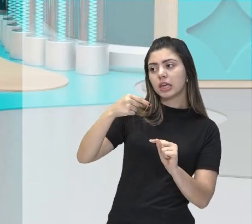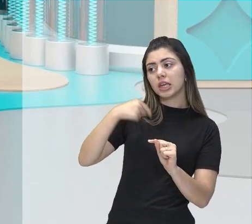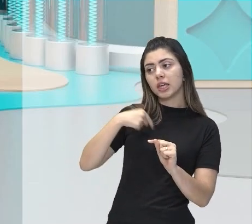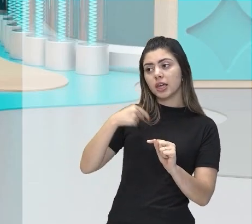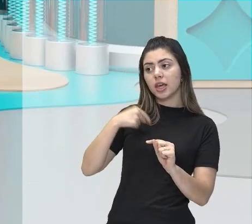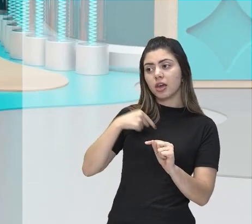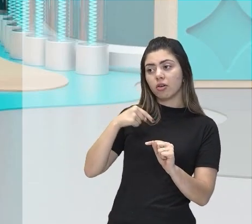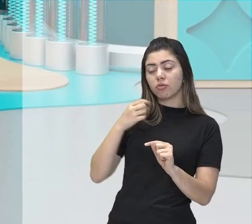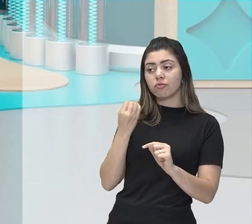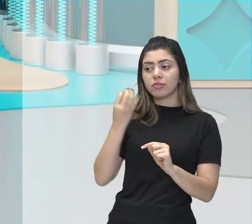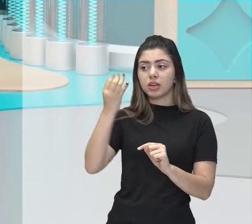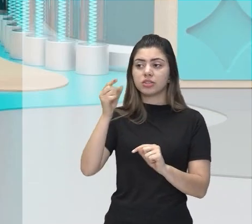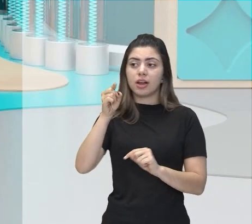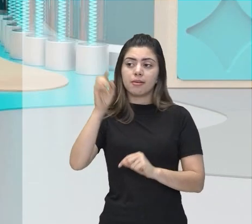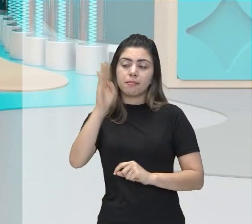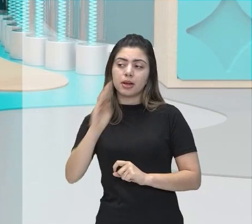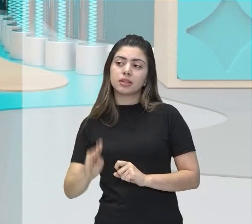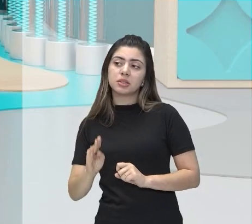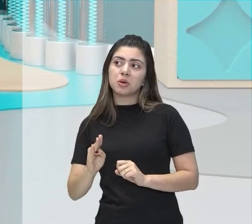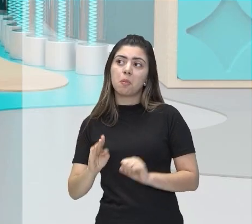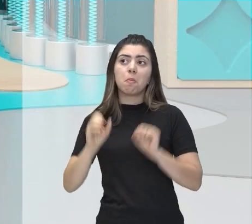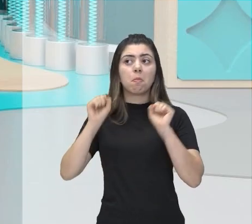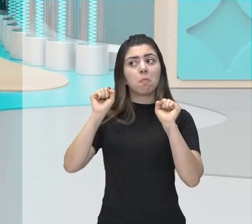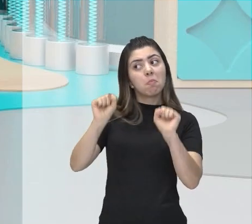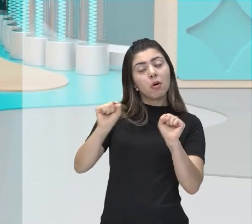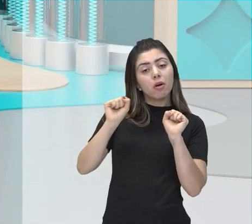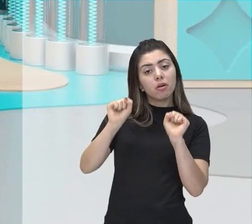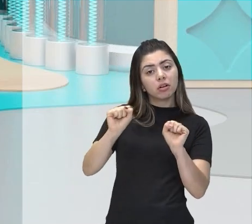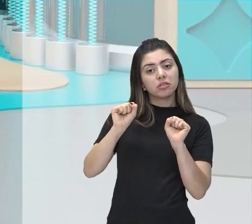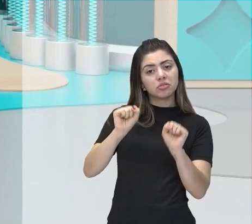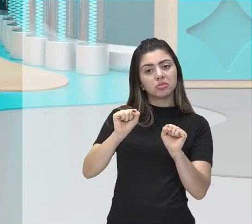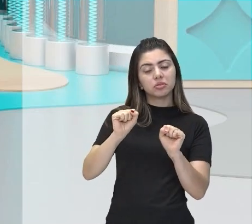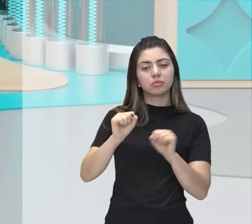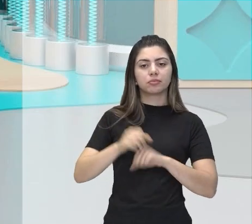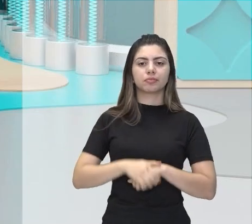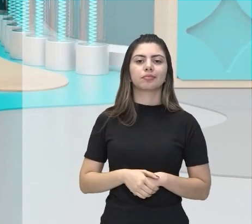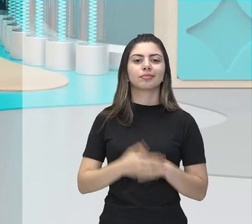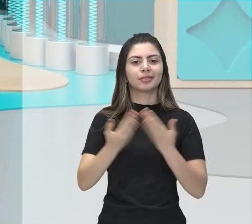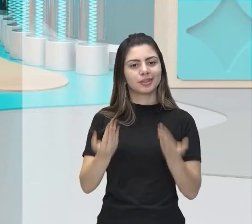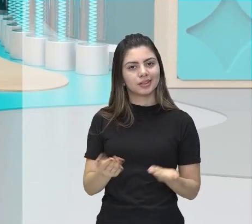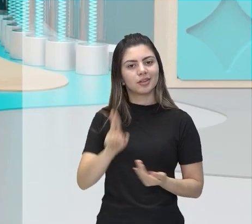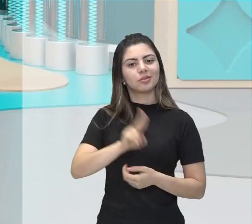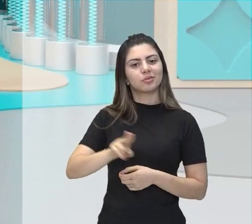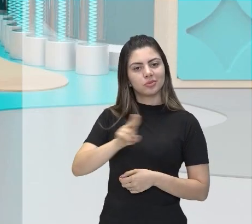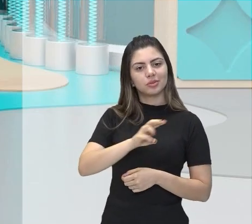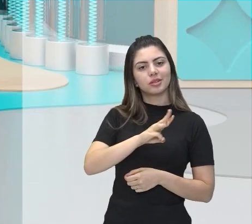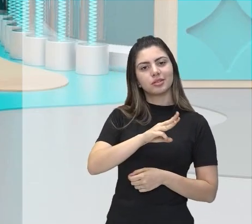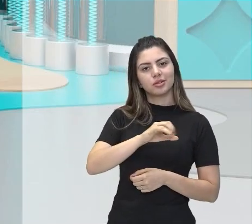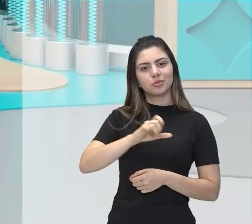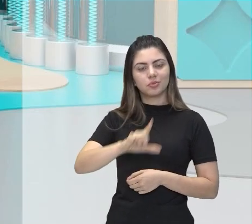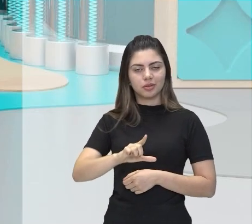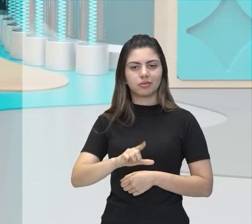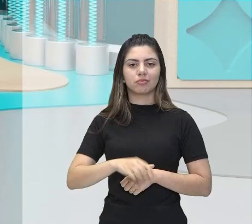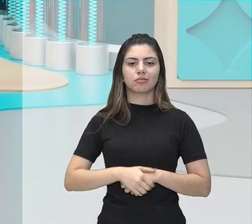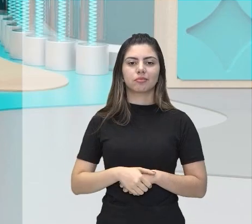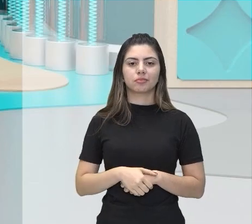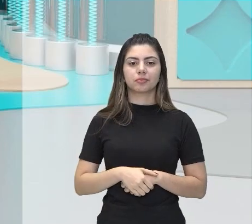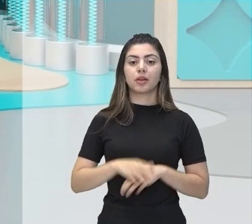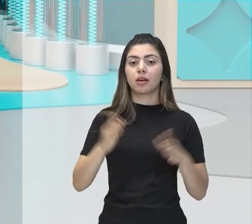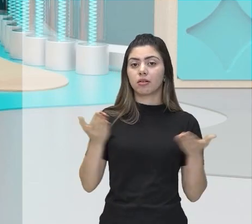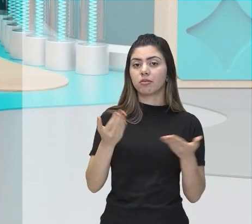essa é outra situação na qual nós usamos o auxiliar will. E temos mais outro exemplo aqui para